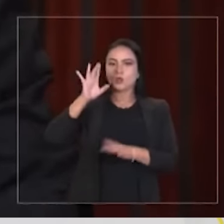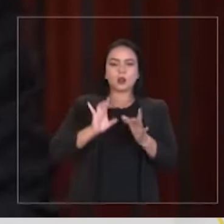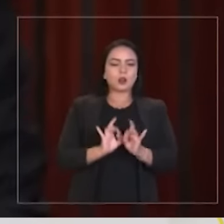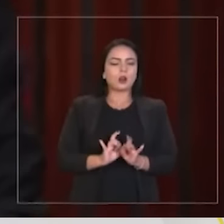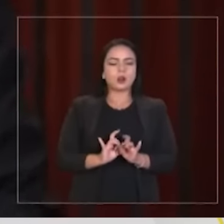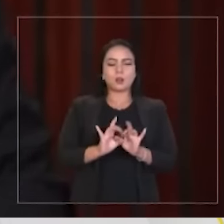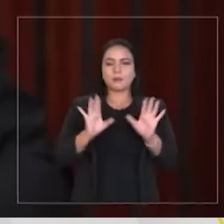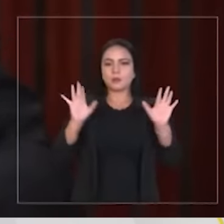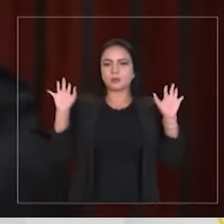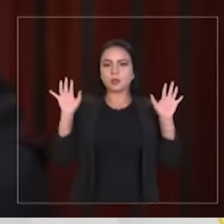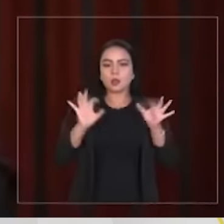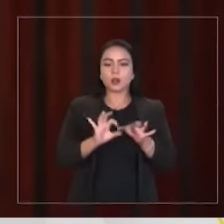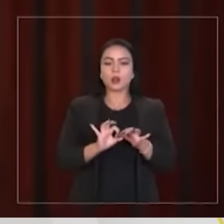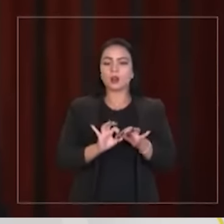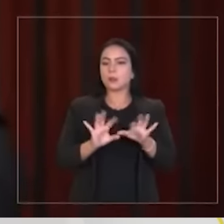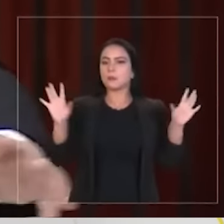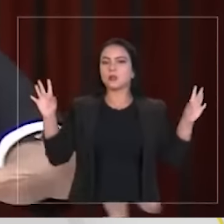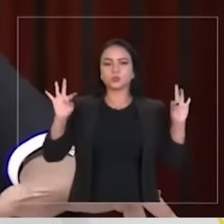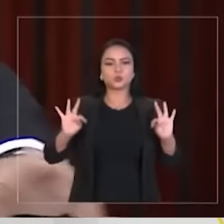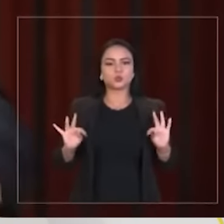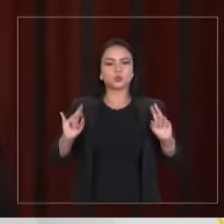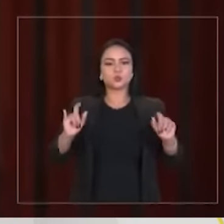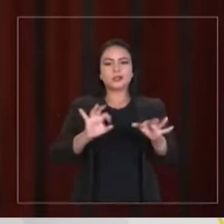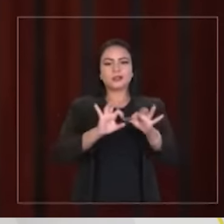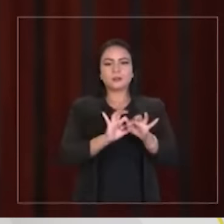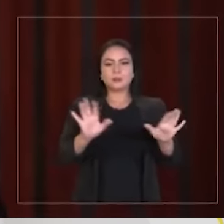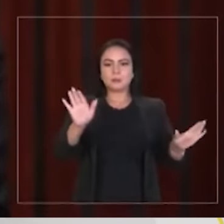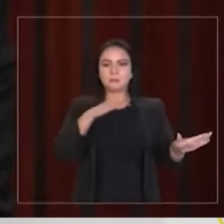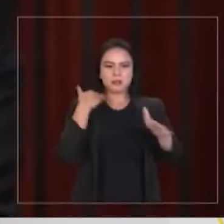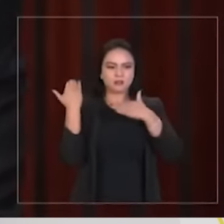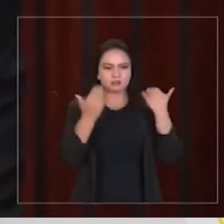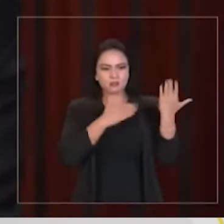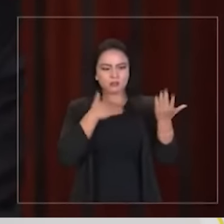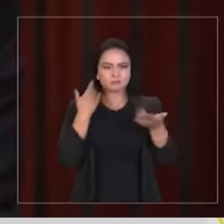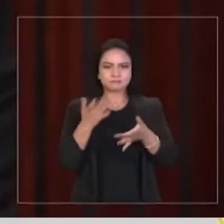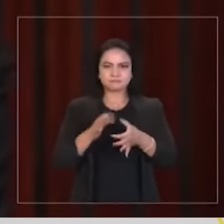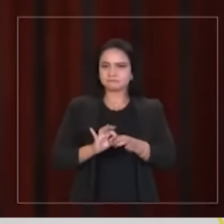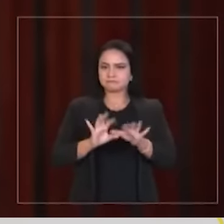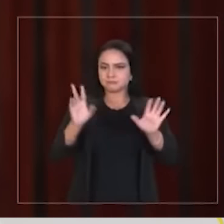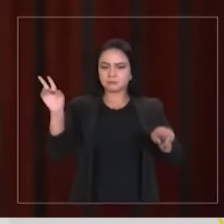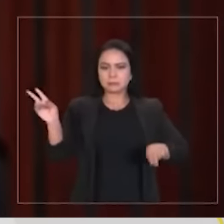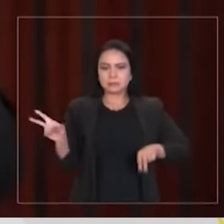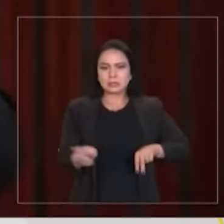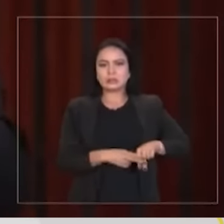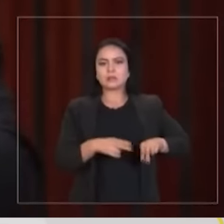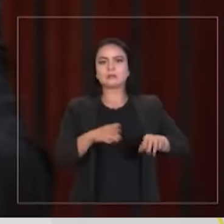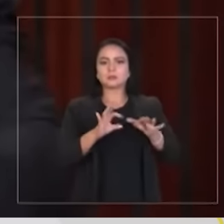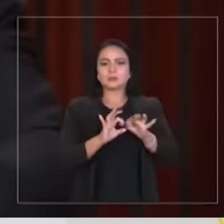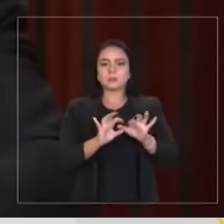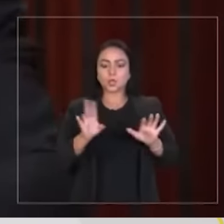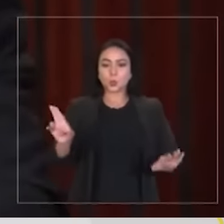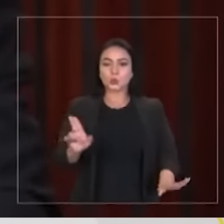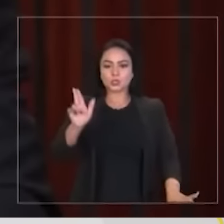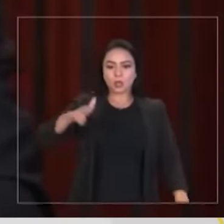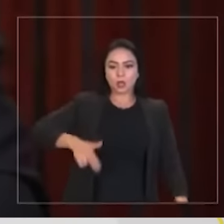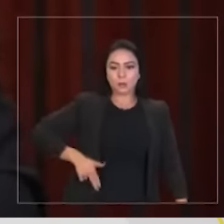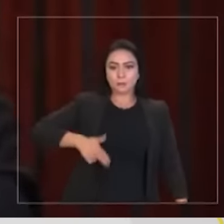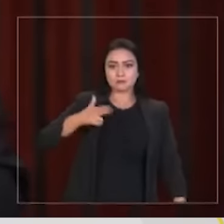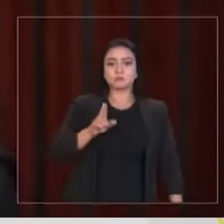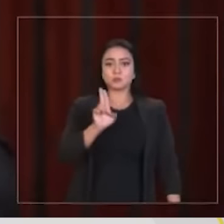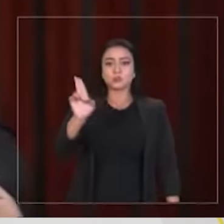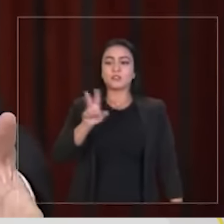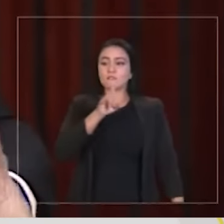liberdade. É liberdade para tudo. Eles querem liberdade para matar, liberdade para prender, liberdade para usar armas, né?